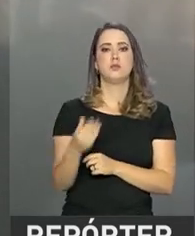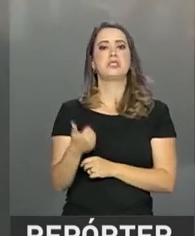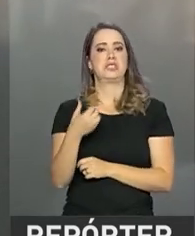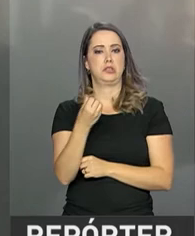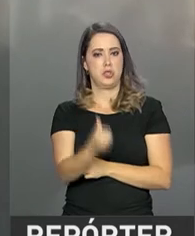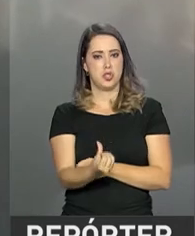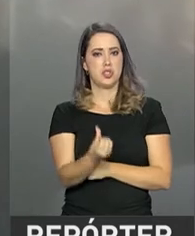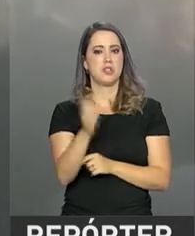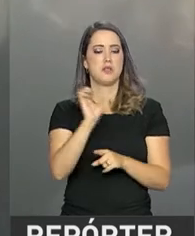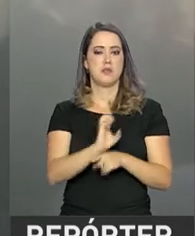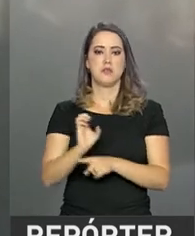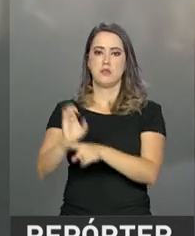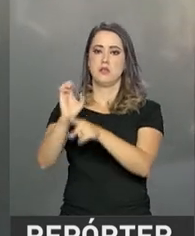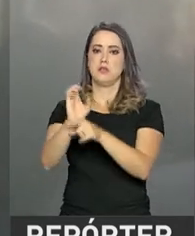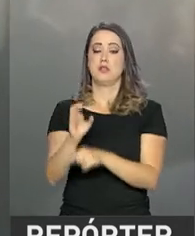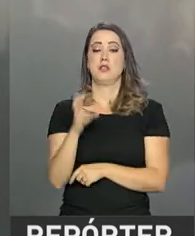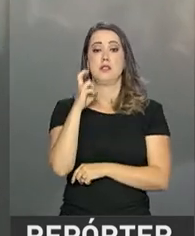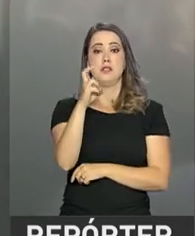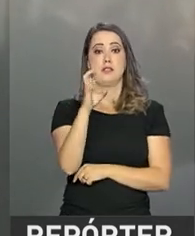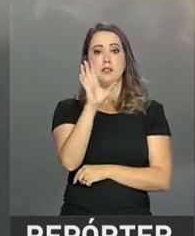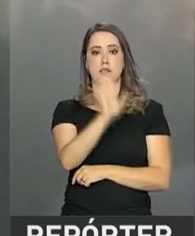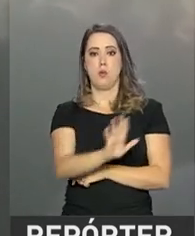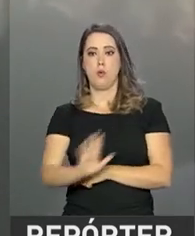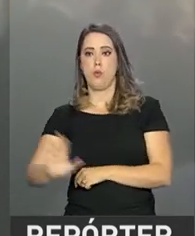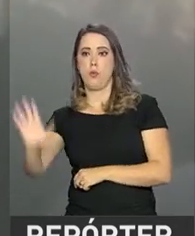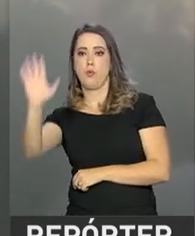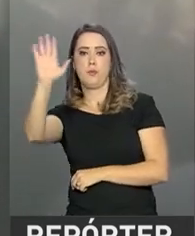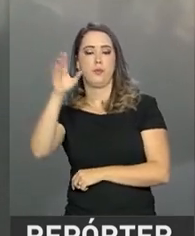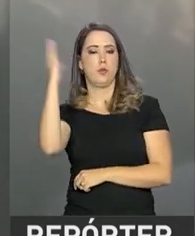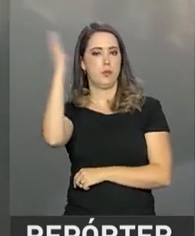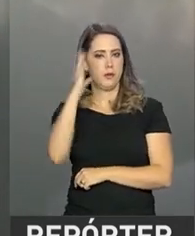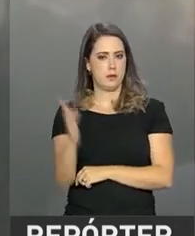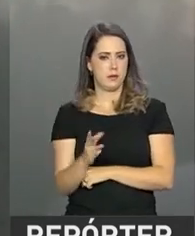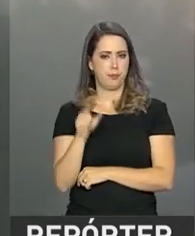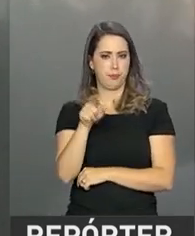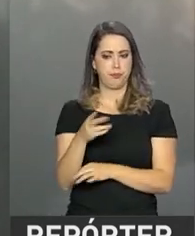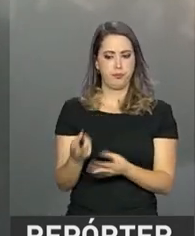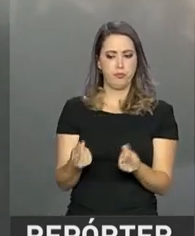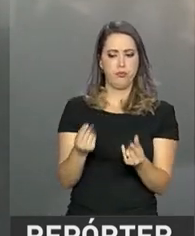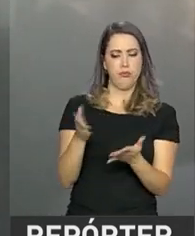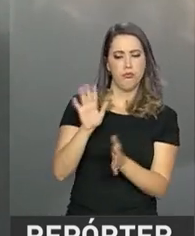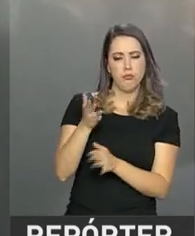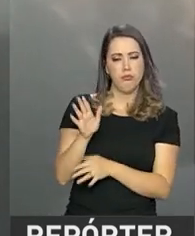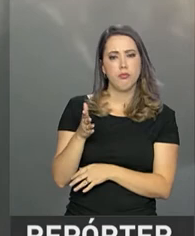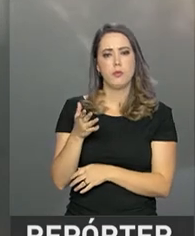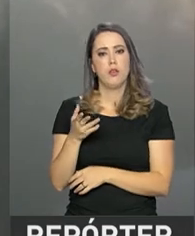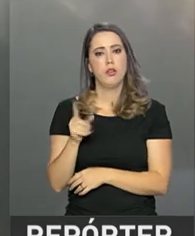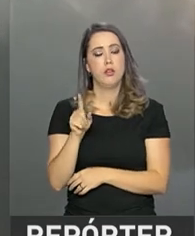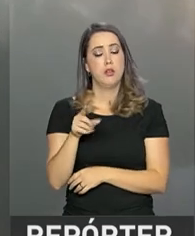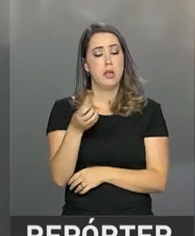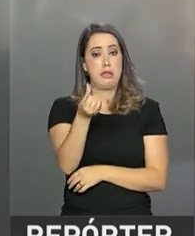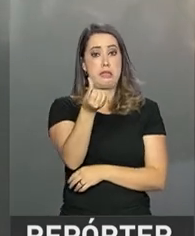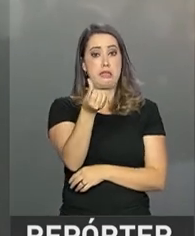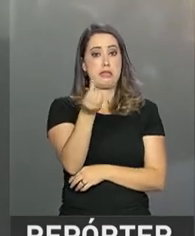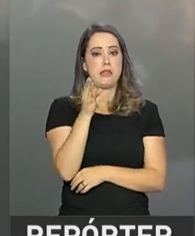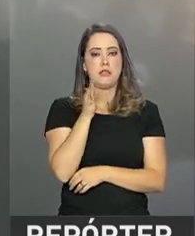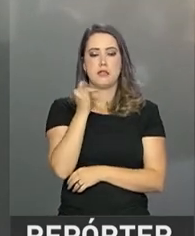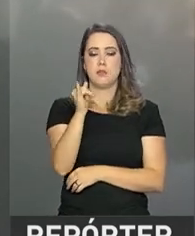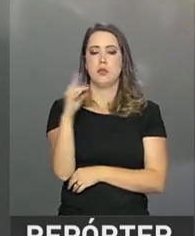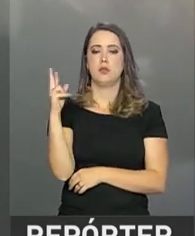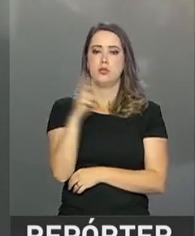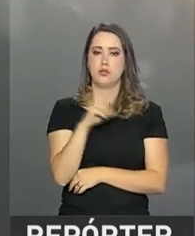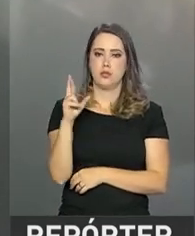estados das 5 regiões do país. O volume de investimentos deve girar em torno de 6 bilhões de